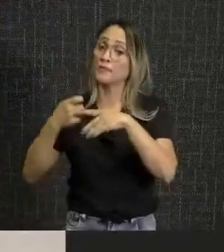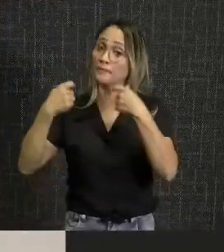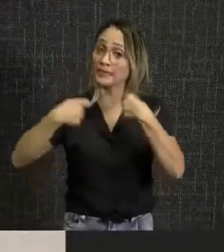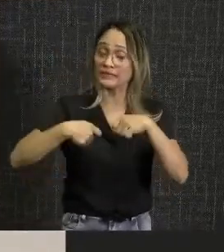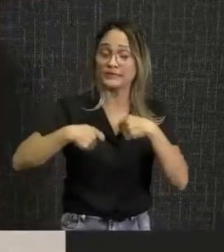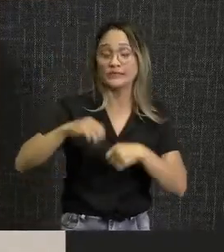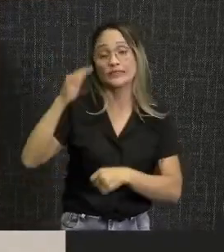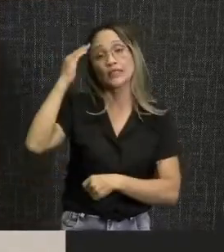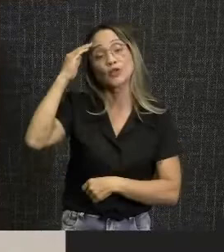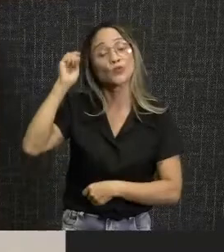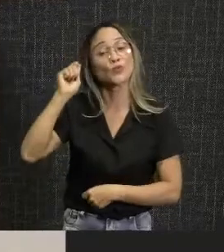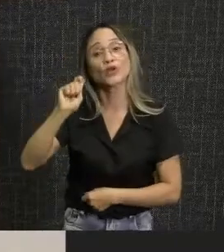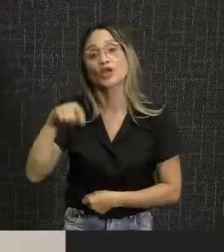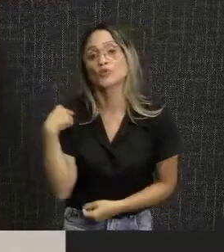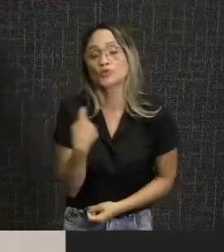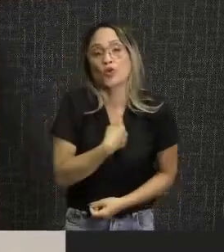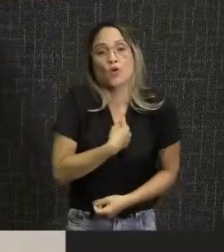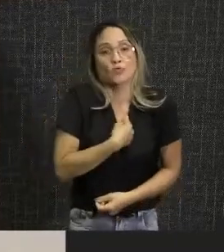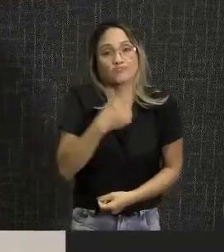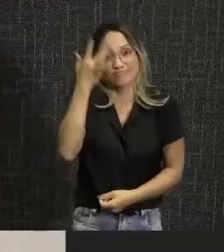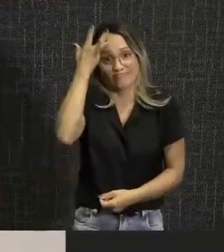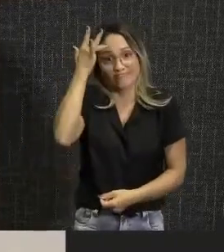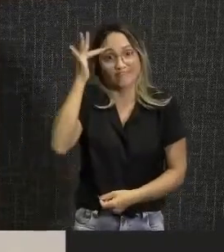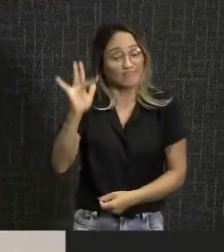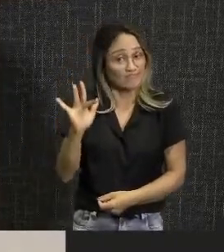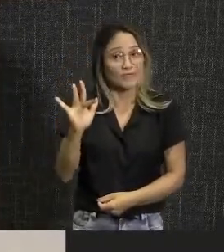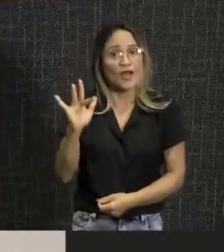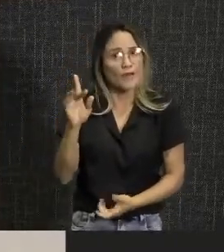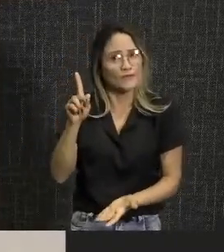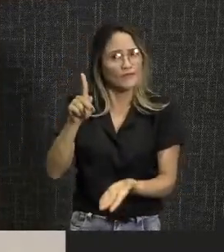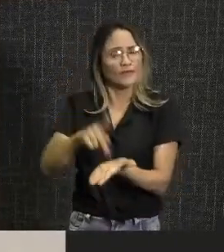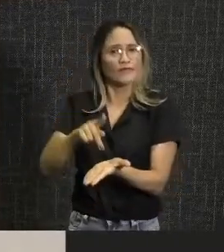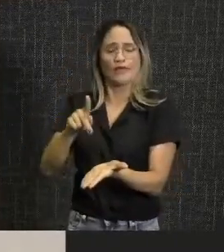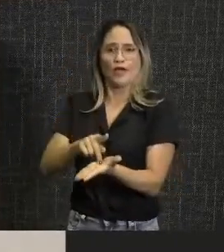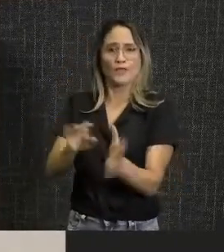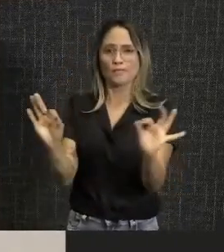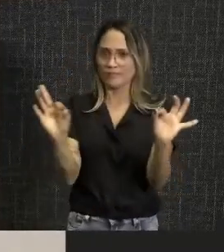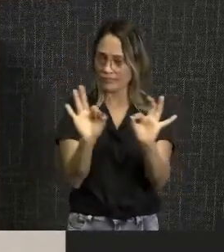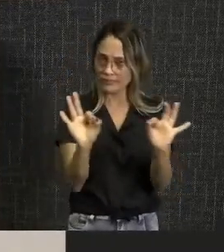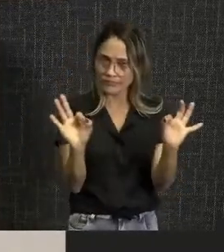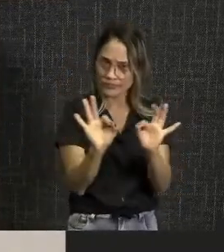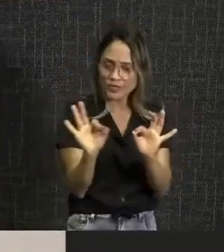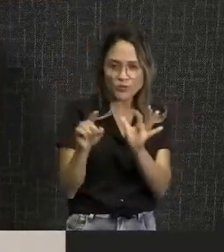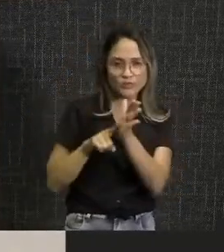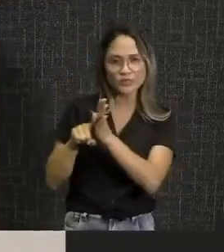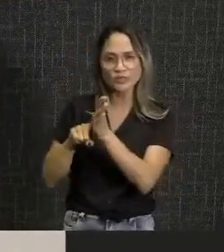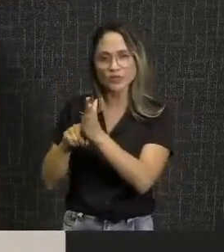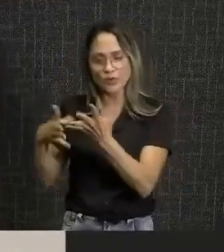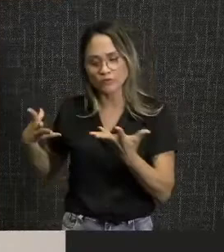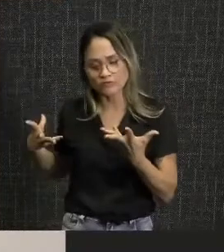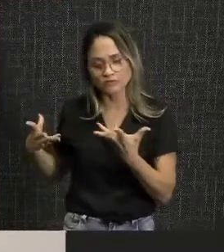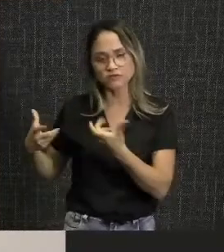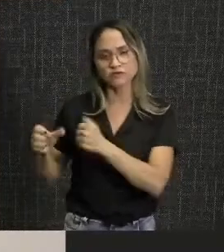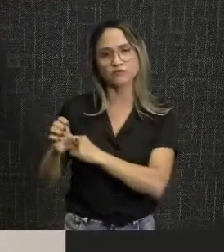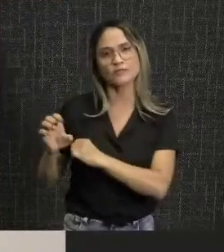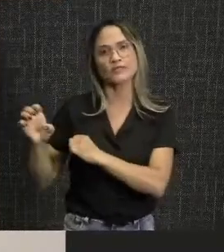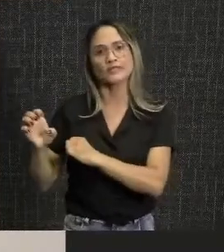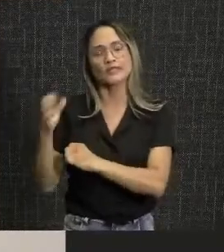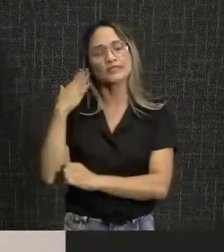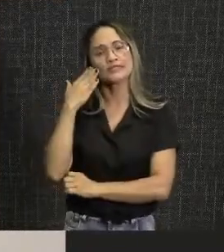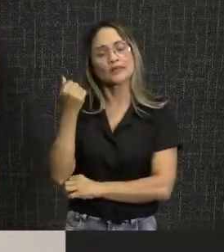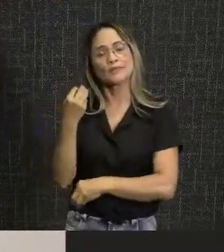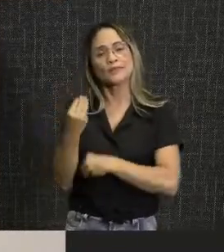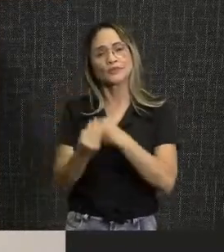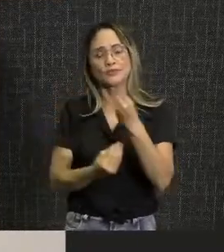seguinte: a gente não sabe, sendo muito franco, nenhum especialista sabe em que condições